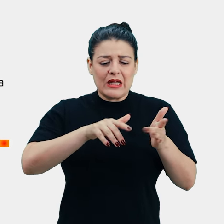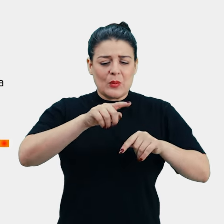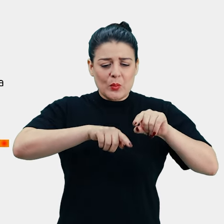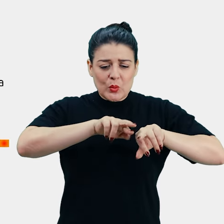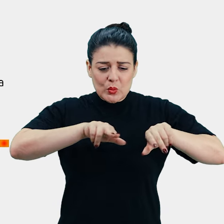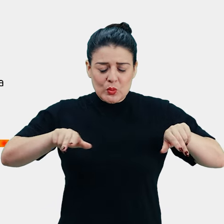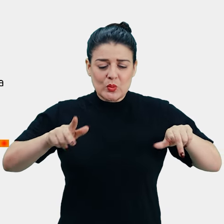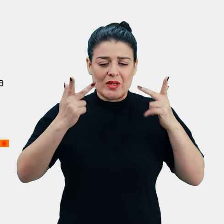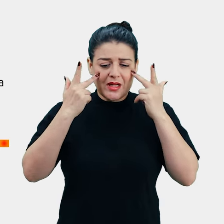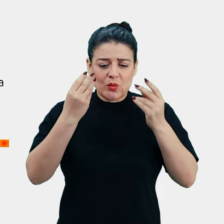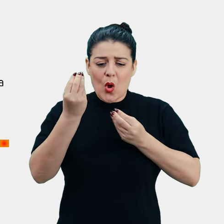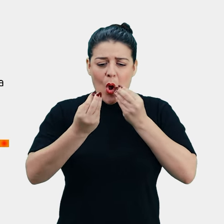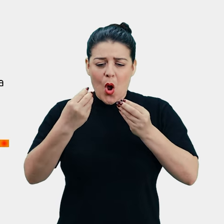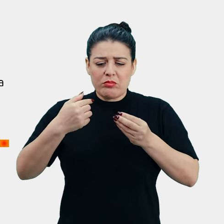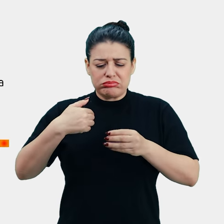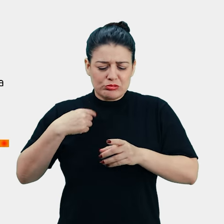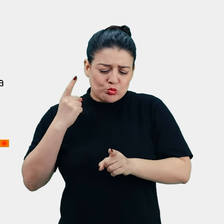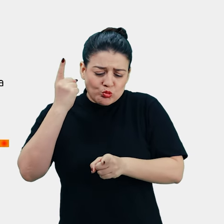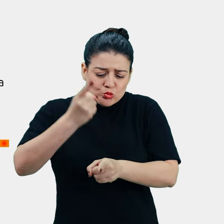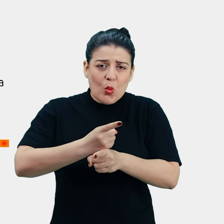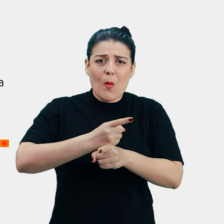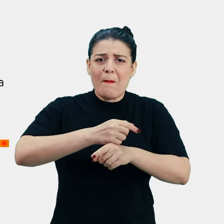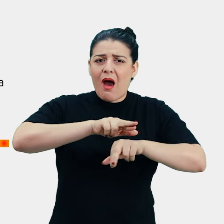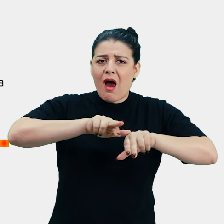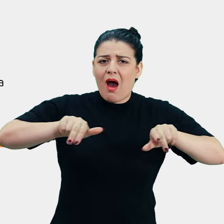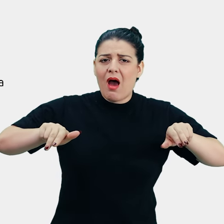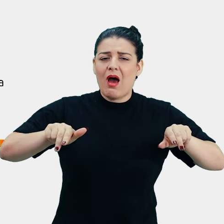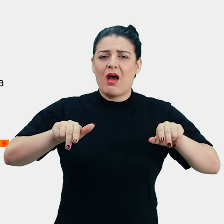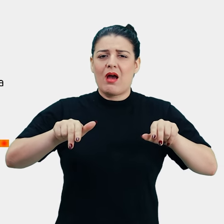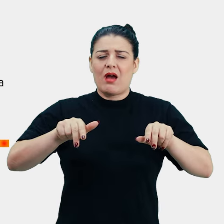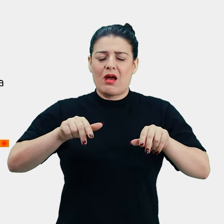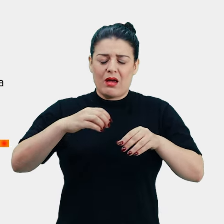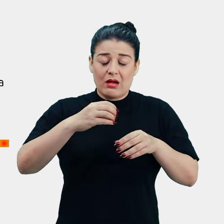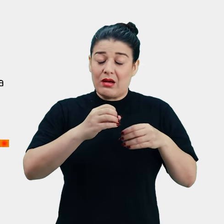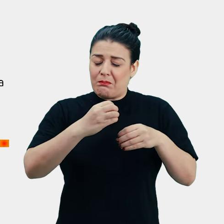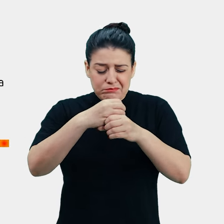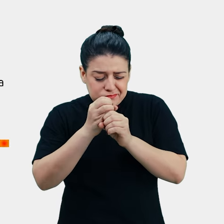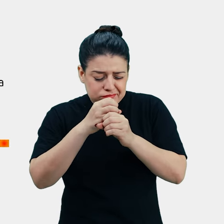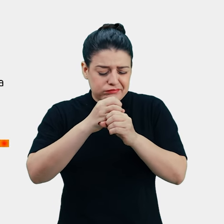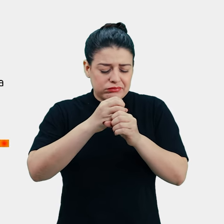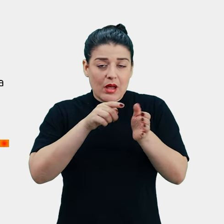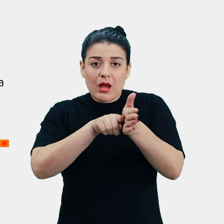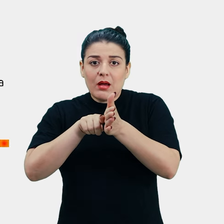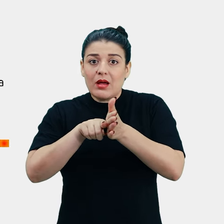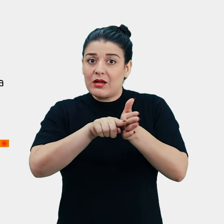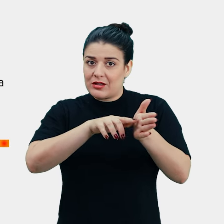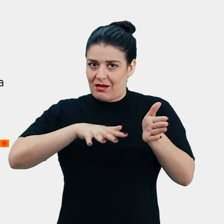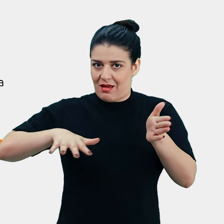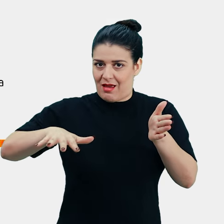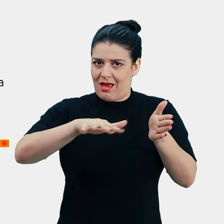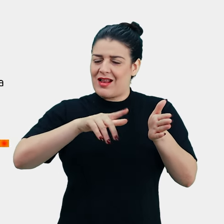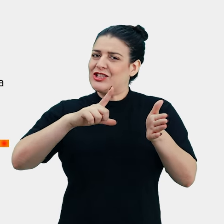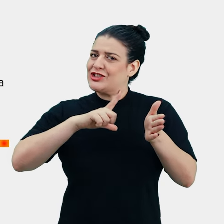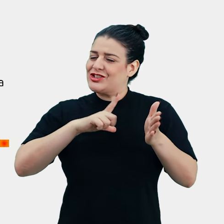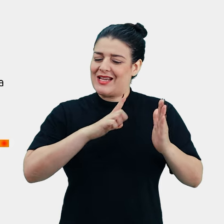nessas substâncias, né? Então, pessoal, uma linha de pesquisa, né, com várias